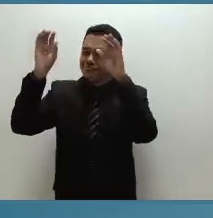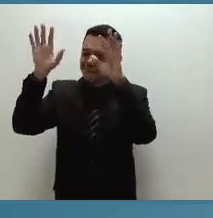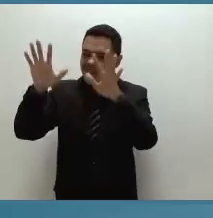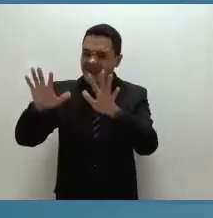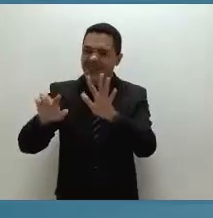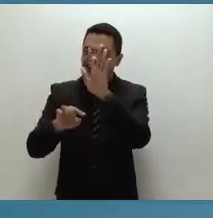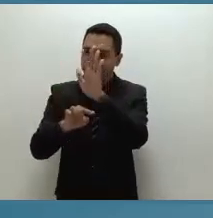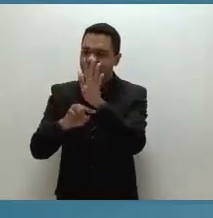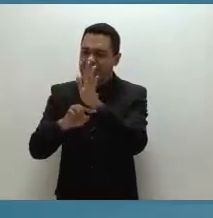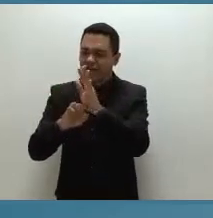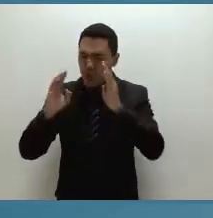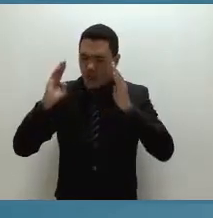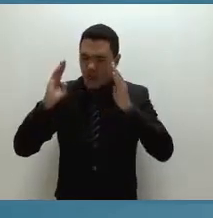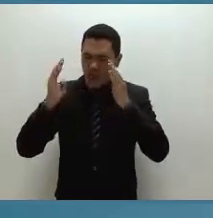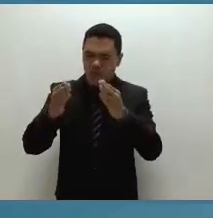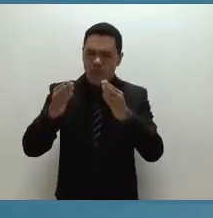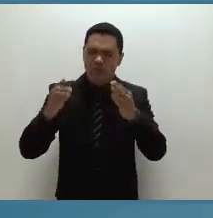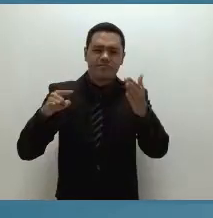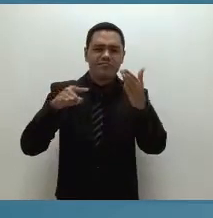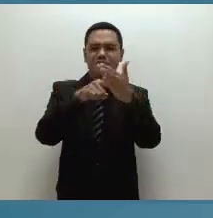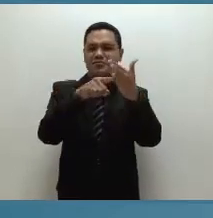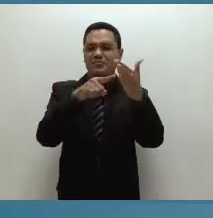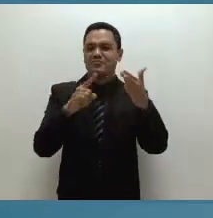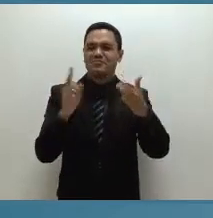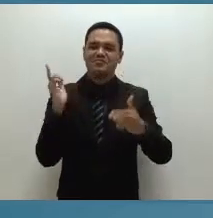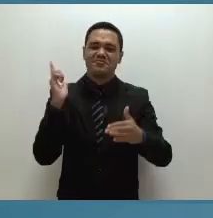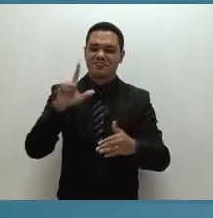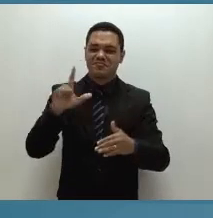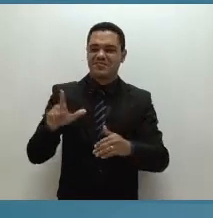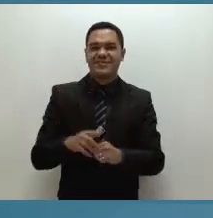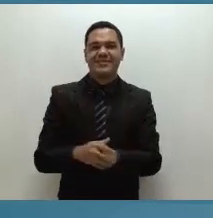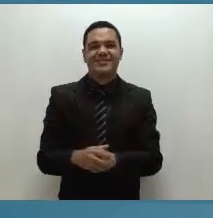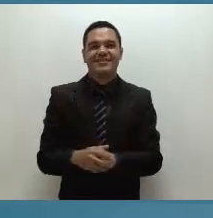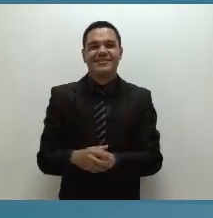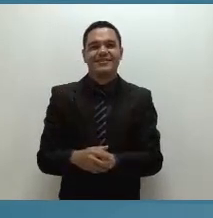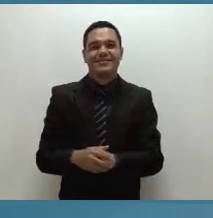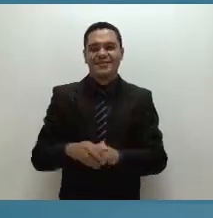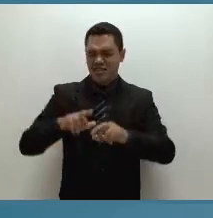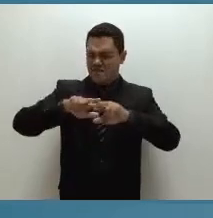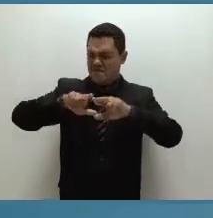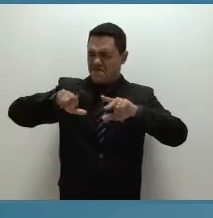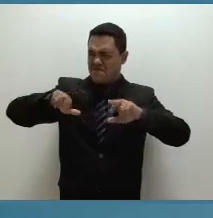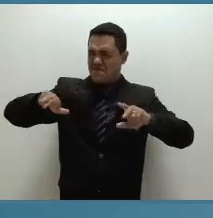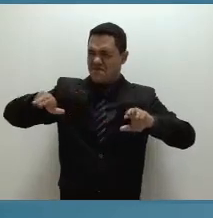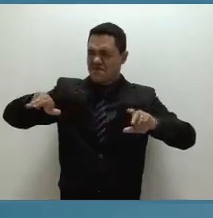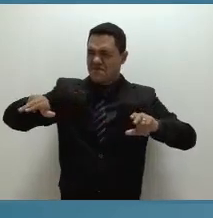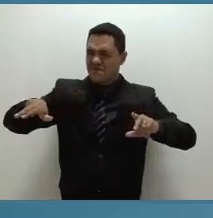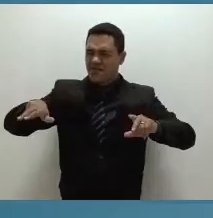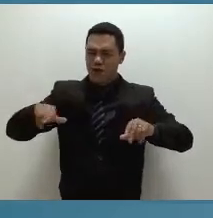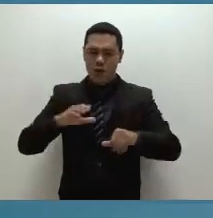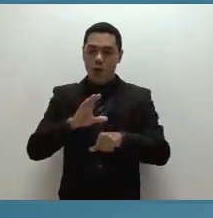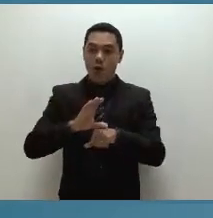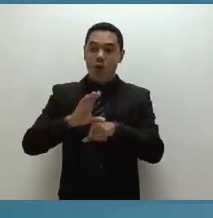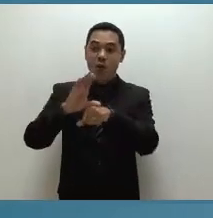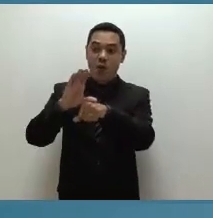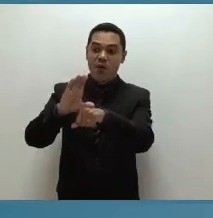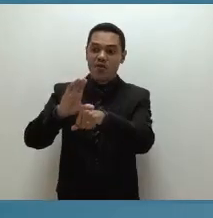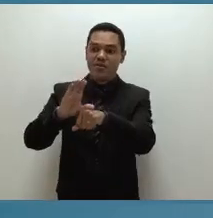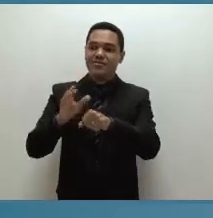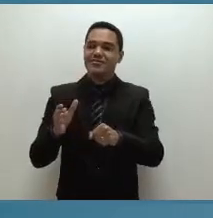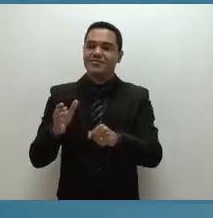e que esteja sempre presente em relação às várias atribuições que tem o curso de direito, o Tribunal de Justiça e tudo